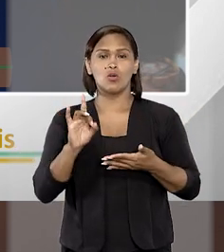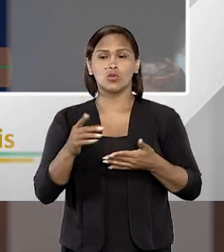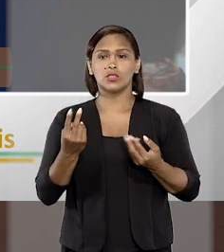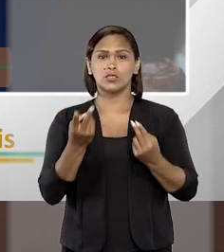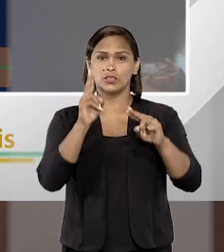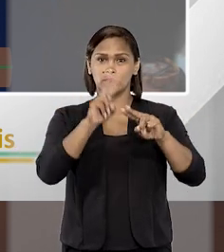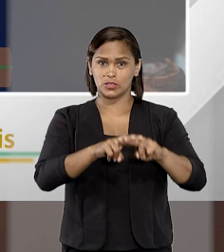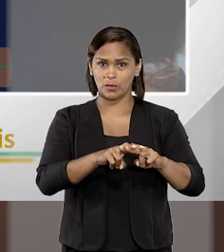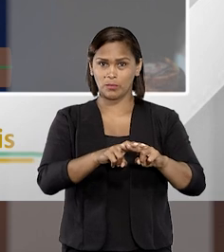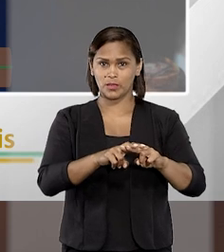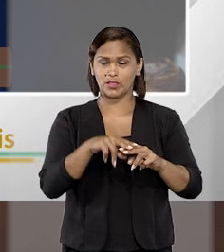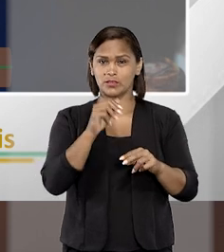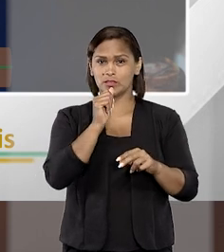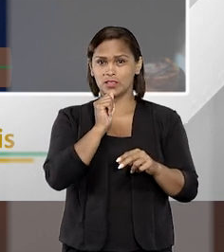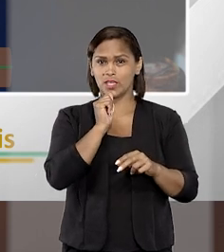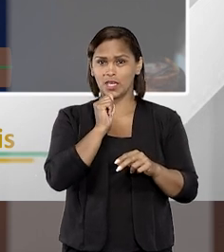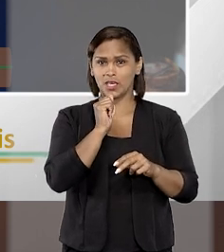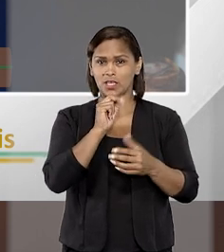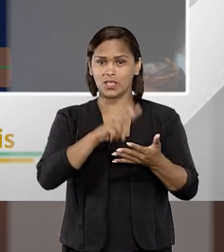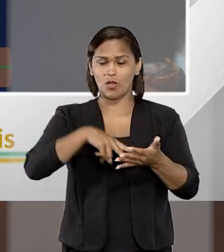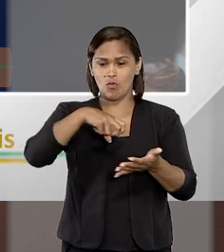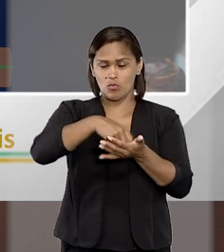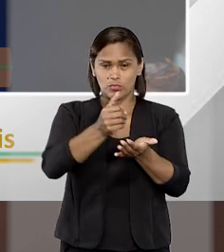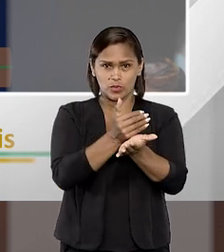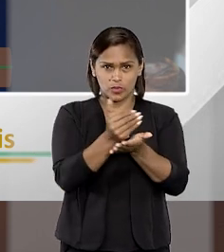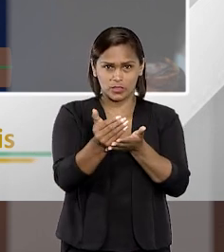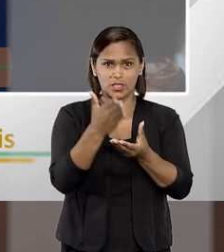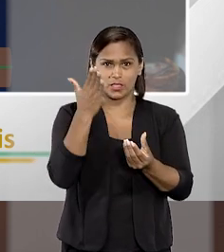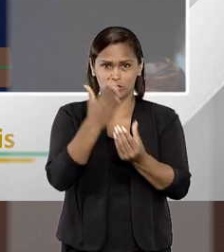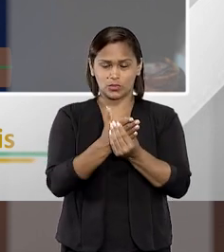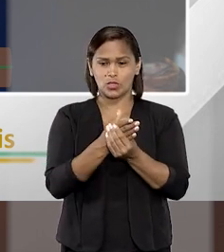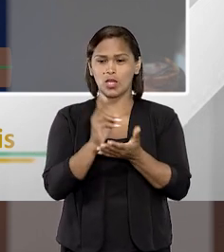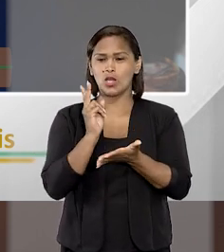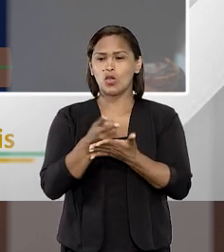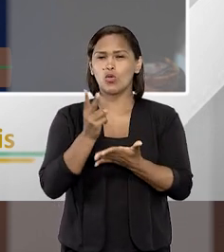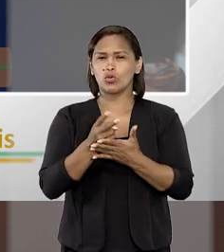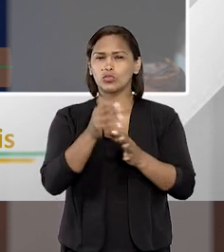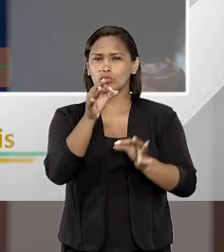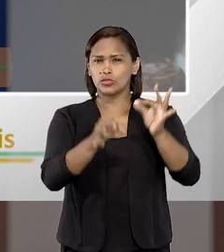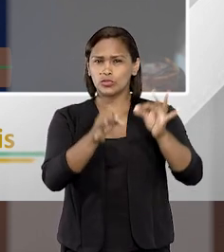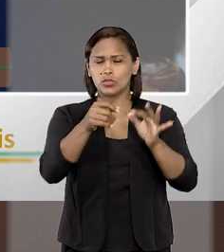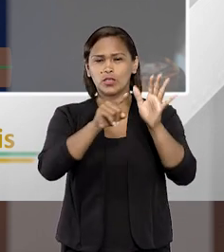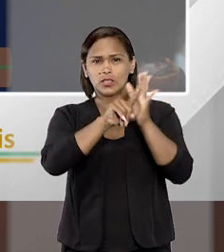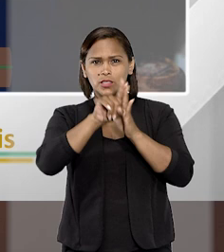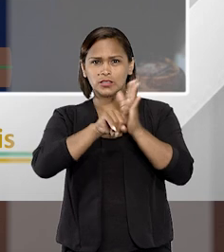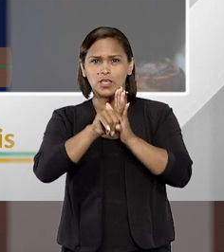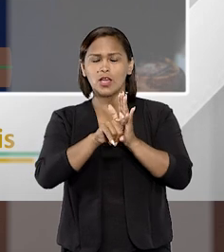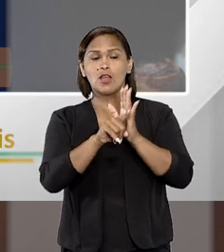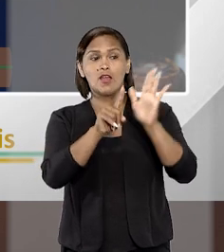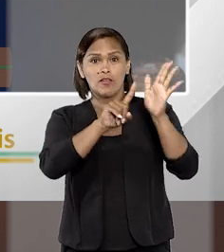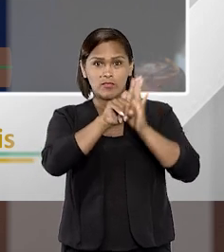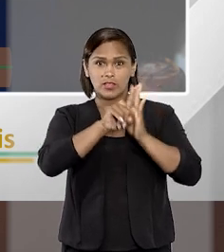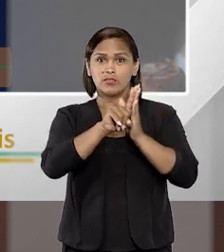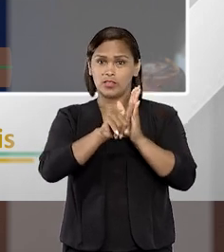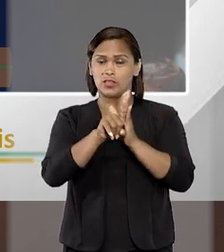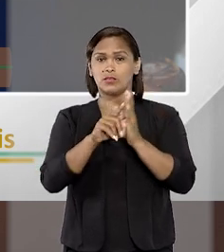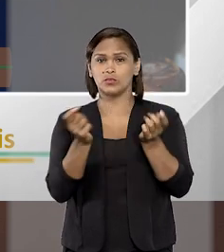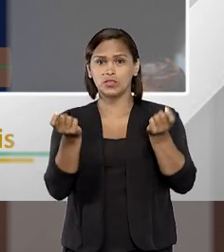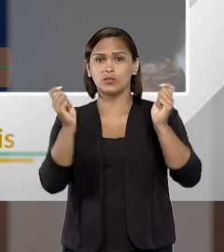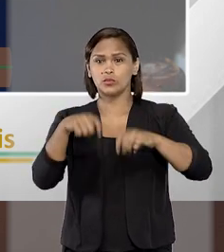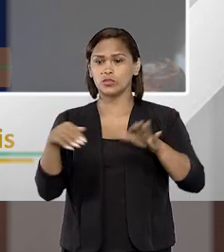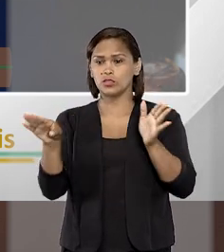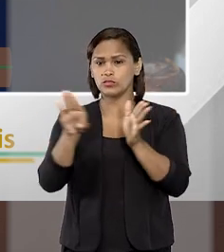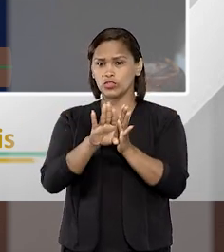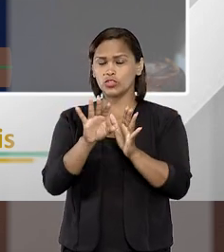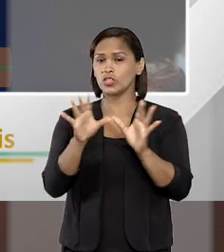preso ainda olha o processo né está sendo analisado mas verificamos se é possível